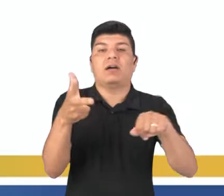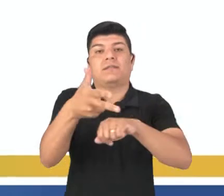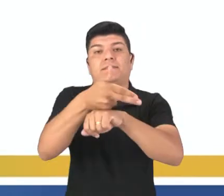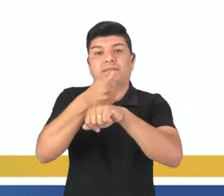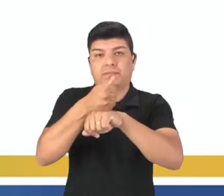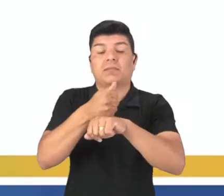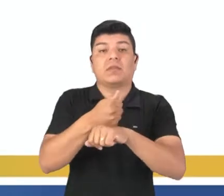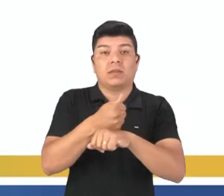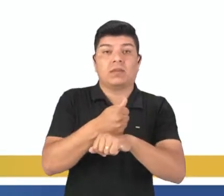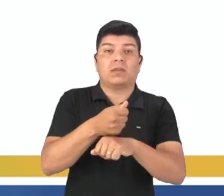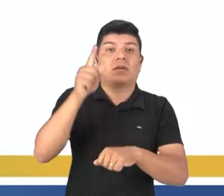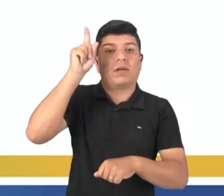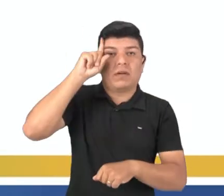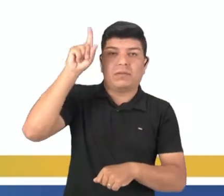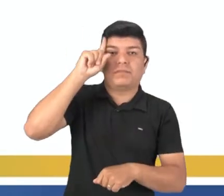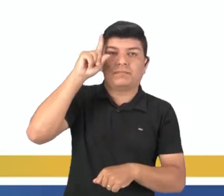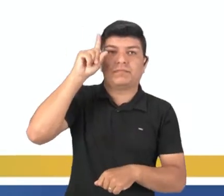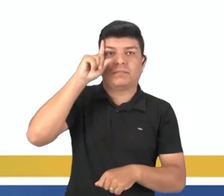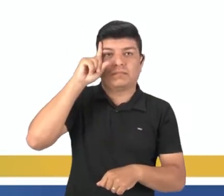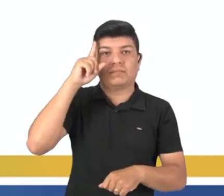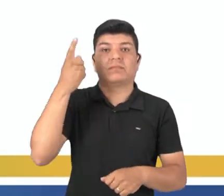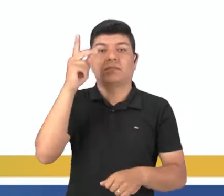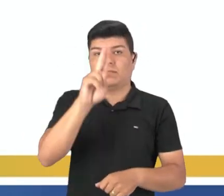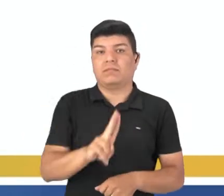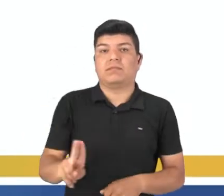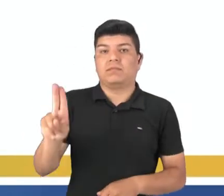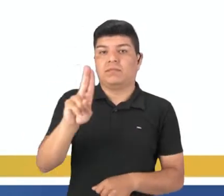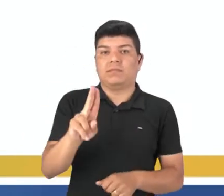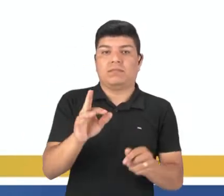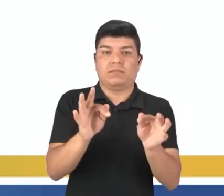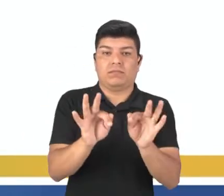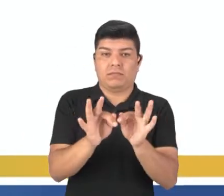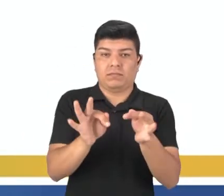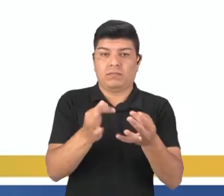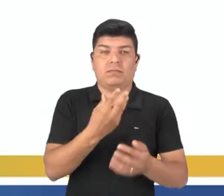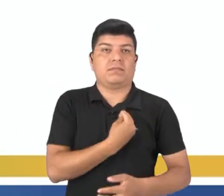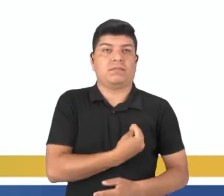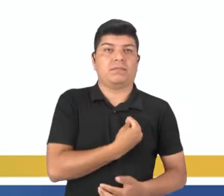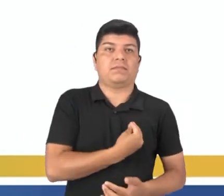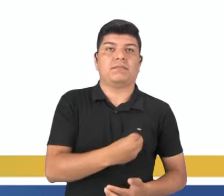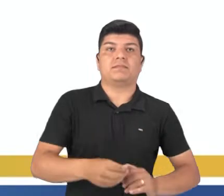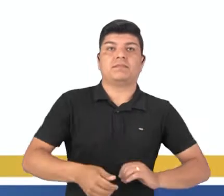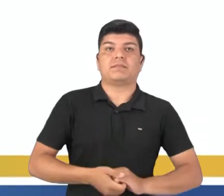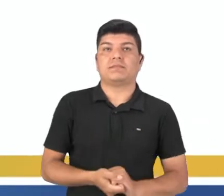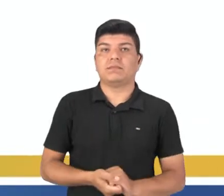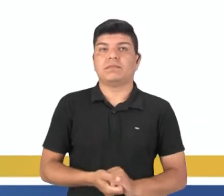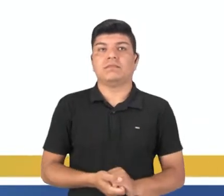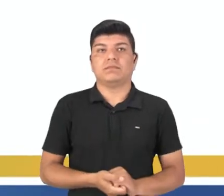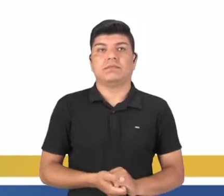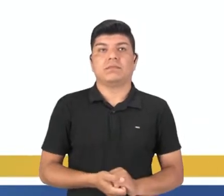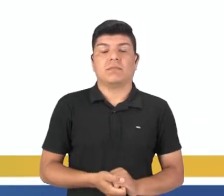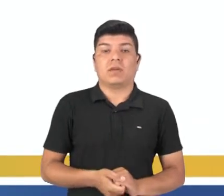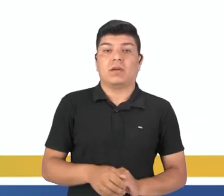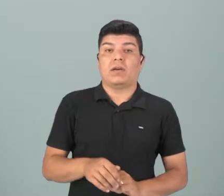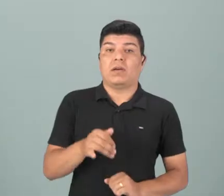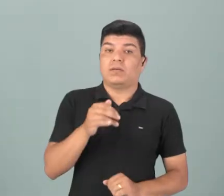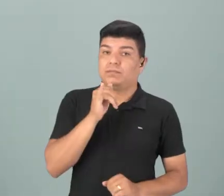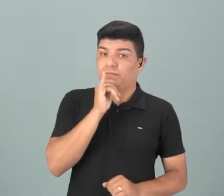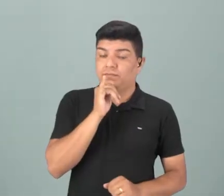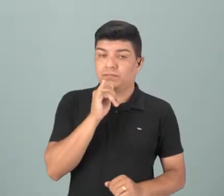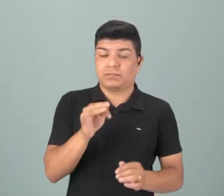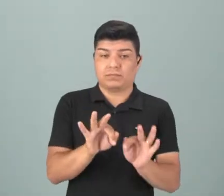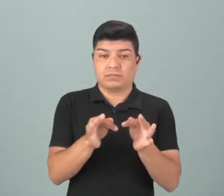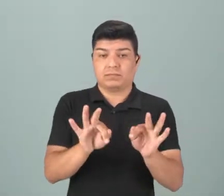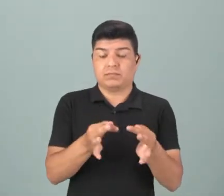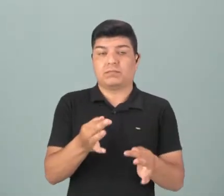é uma coisa que faz parte da minha rotina então eu vou usar o presente simples o ok então eu uso para sempre esse mais mais